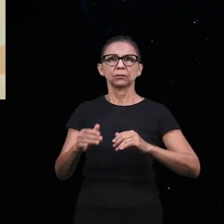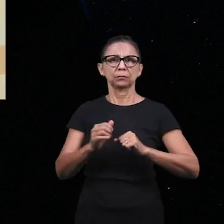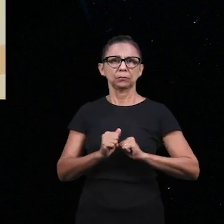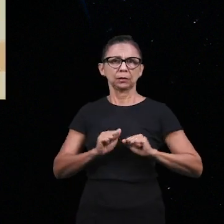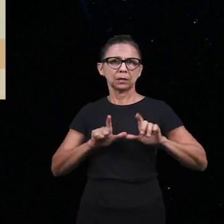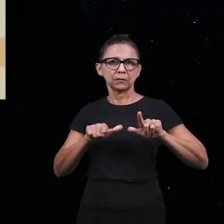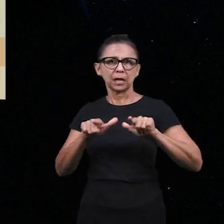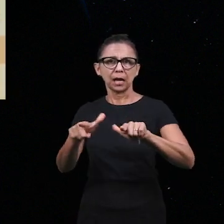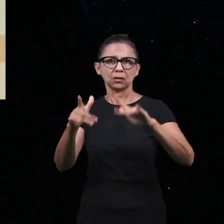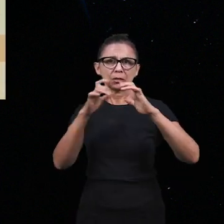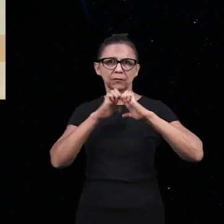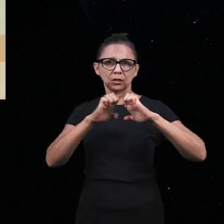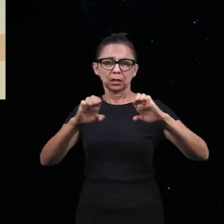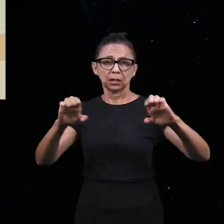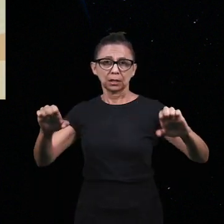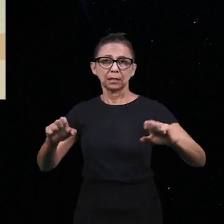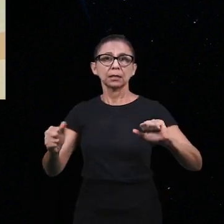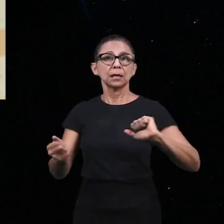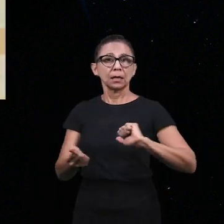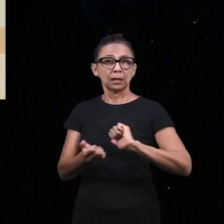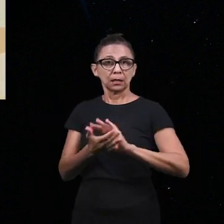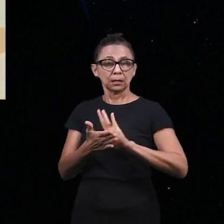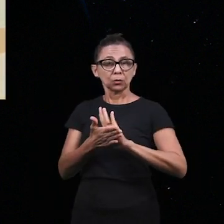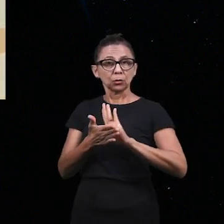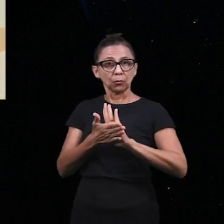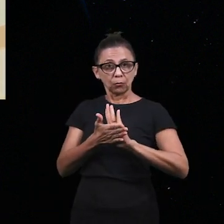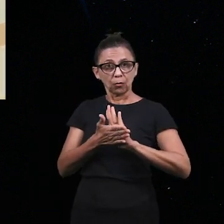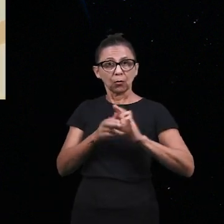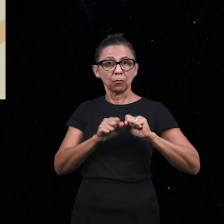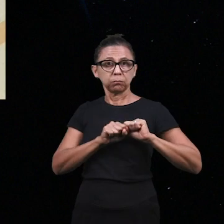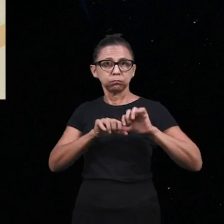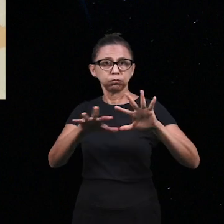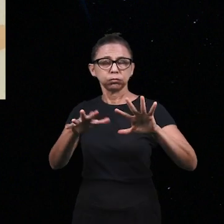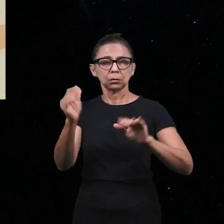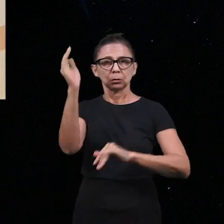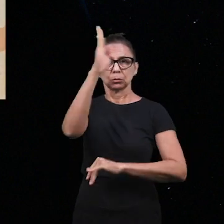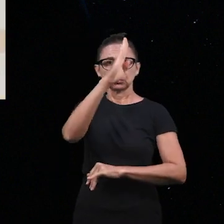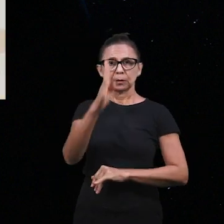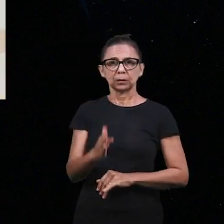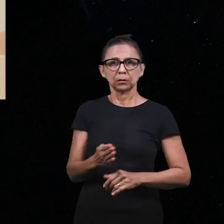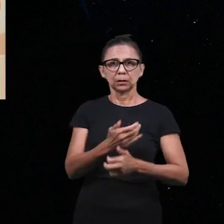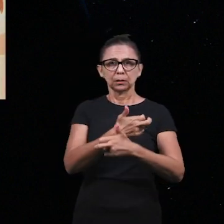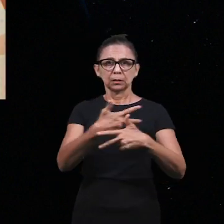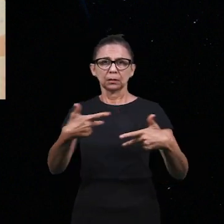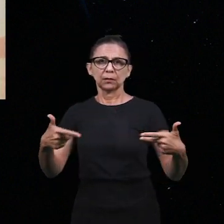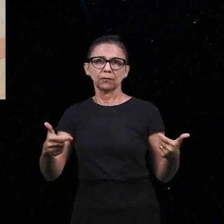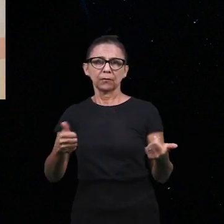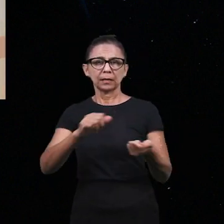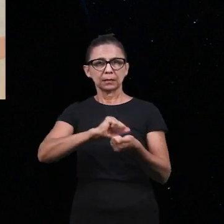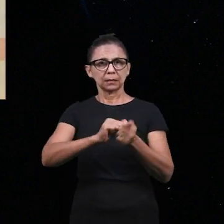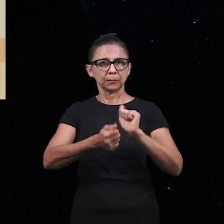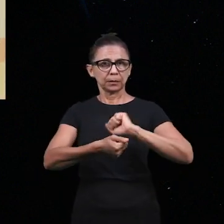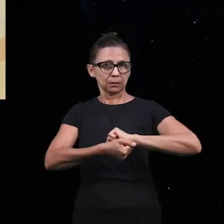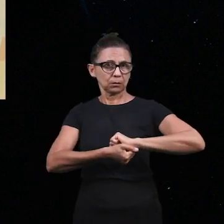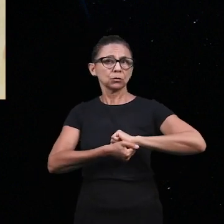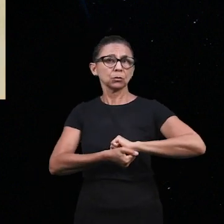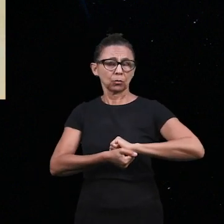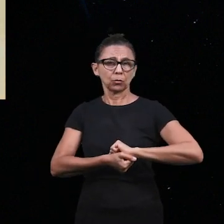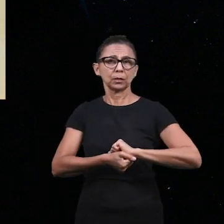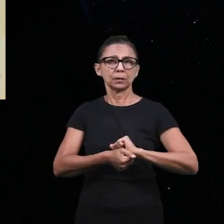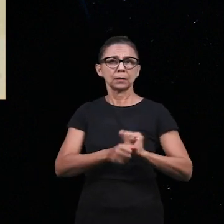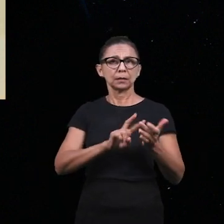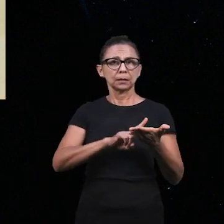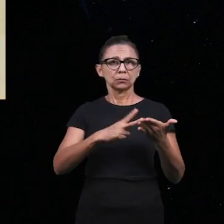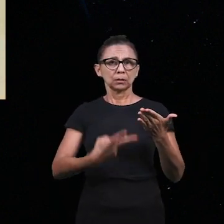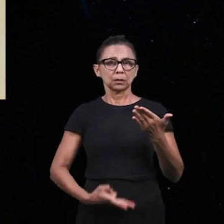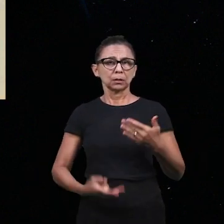foi publicado em vários hinários evangélicos no Brasil e possui diversas versões e adaptações. A versão em